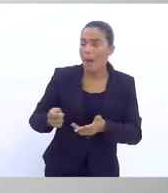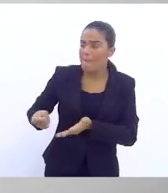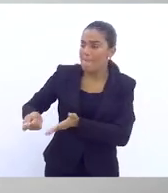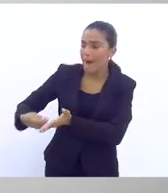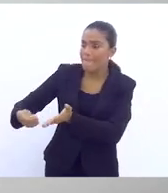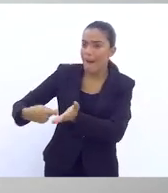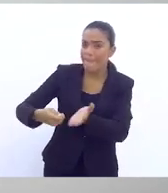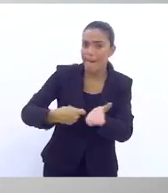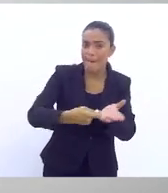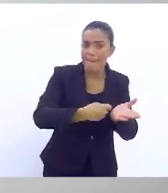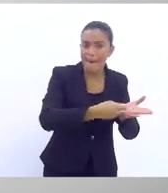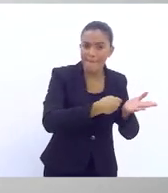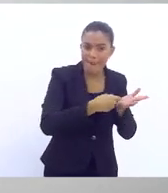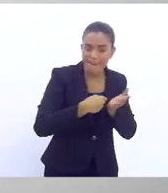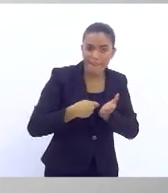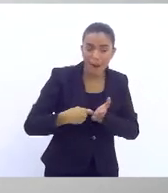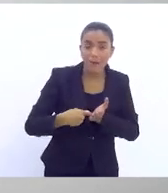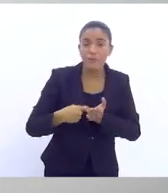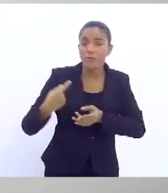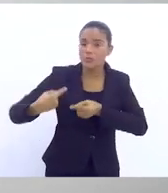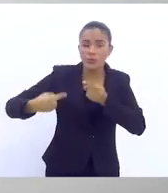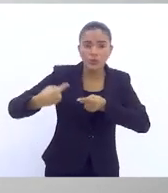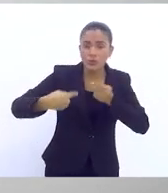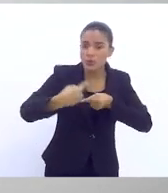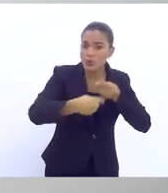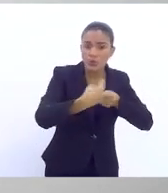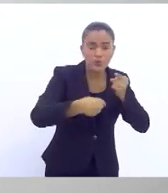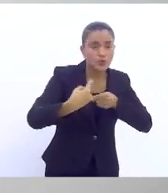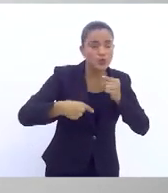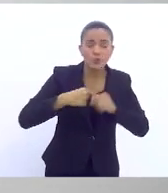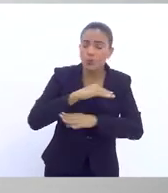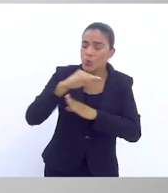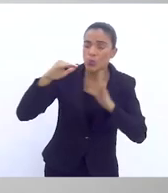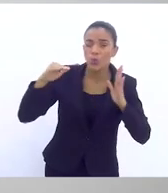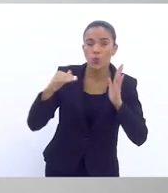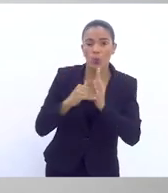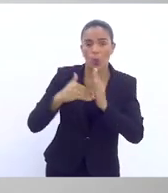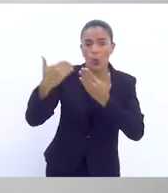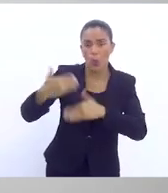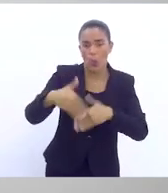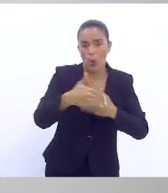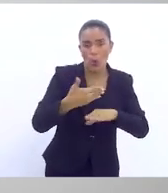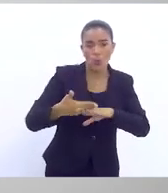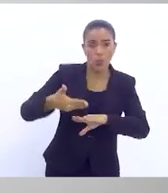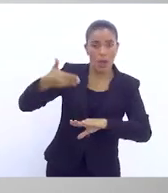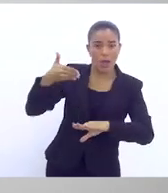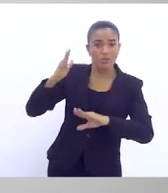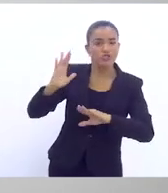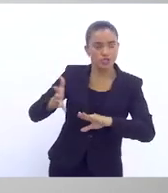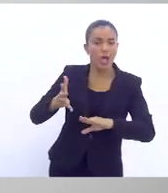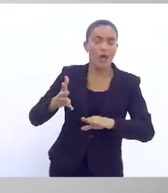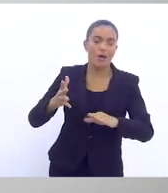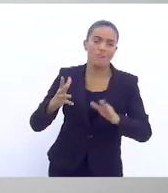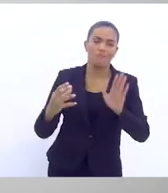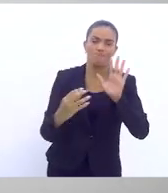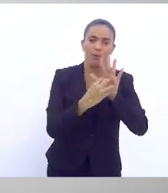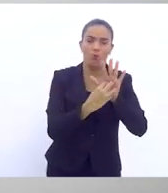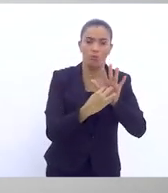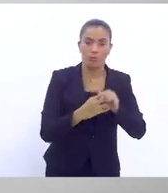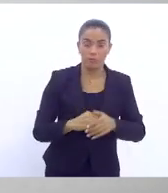integral de discutir todos os concursos realizados e a forma pela